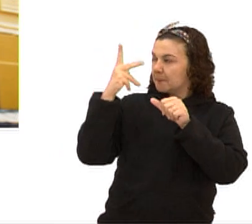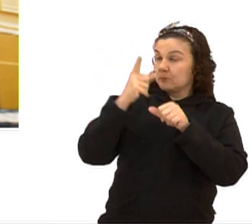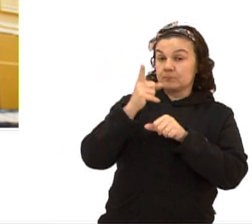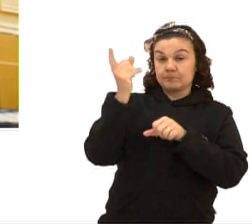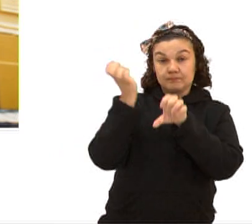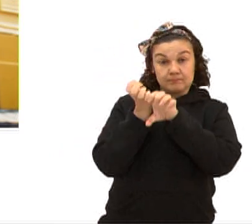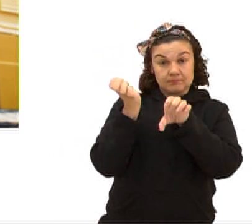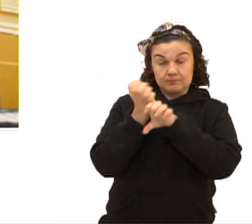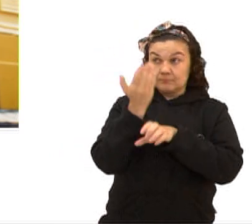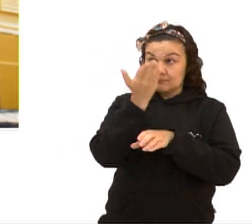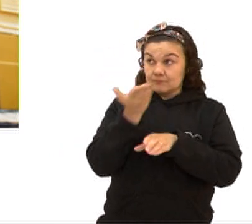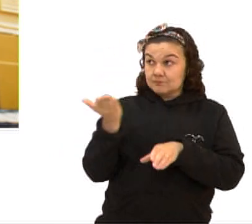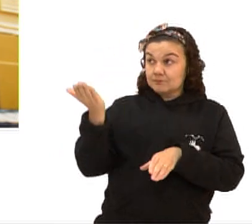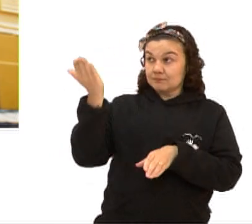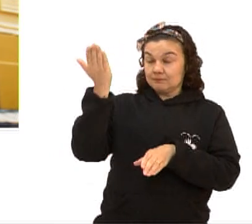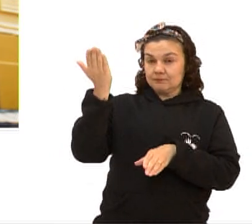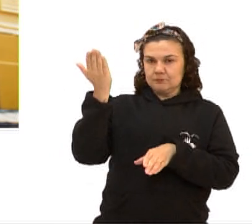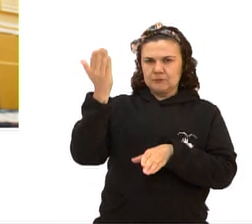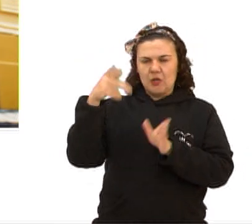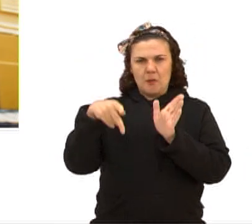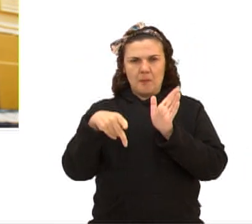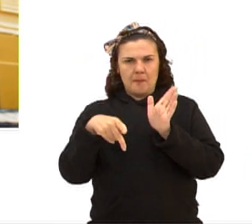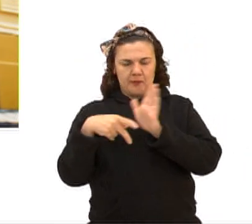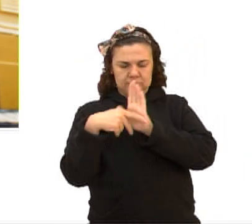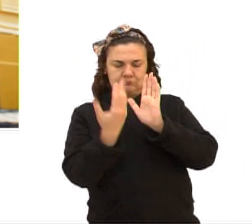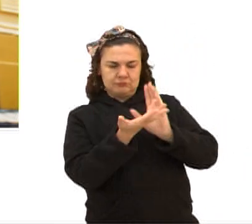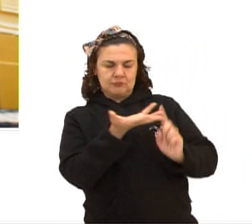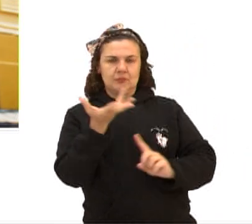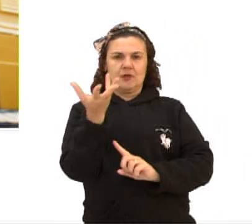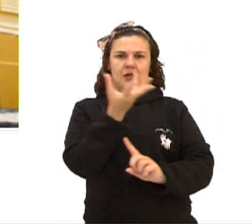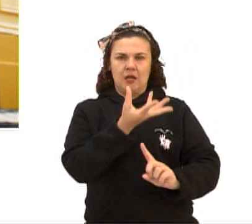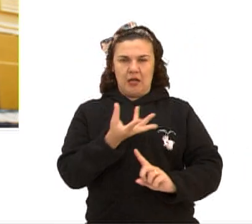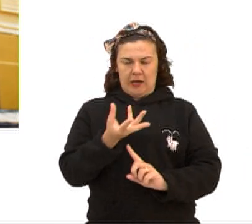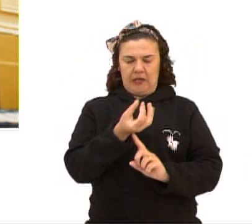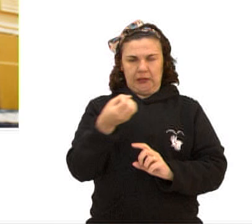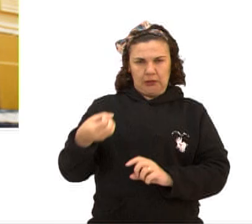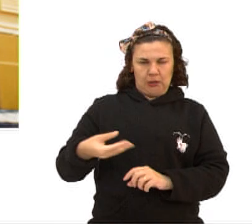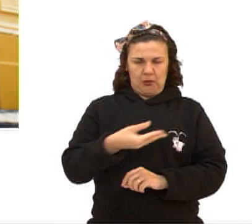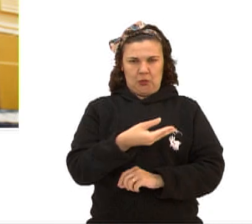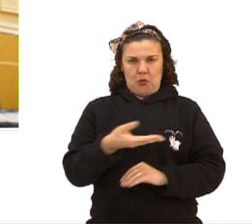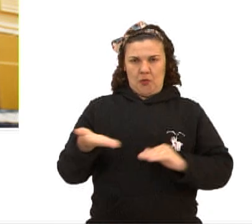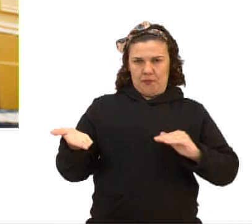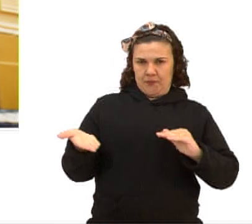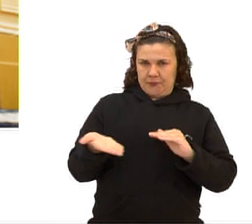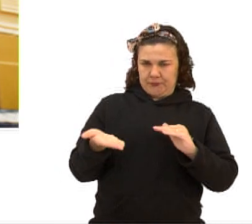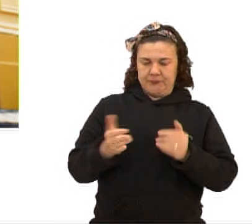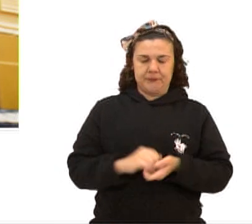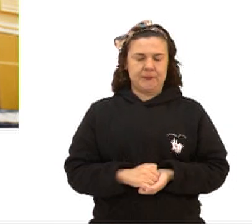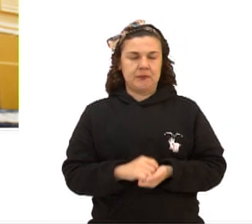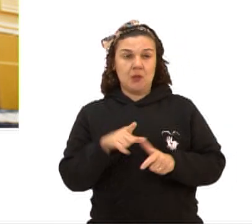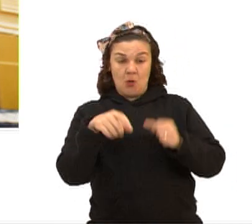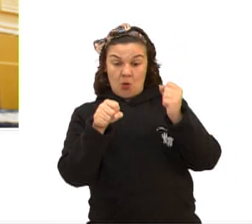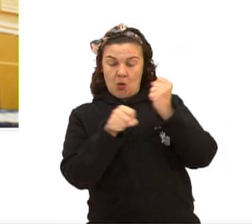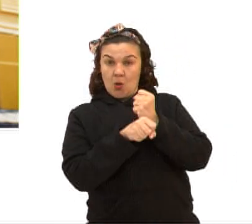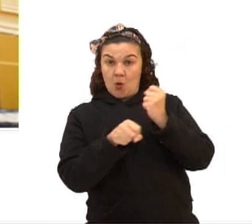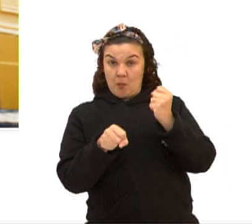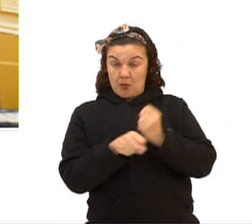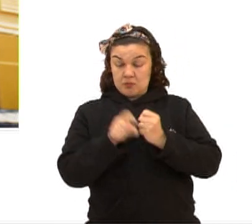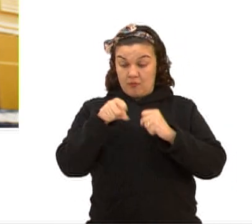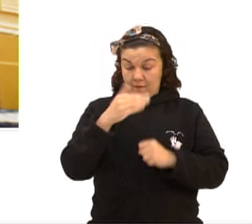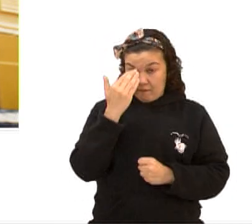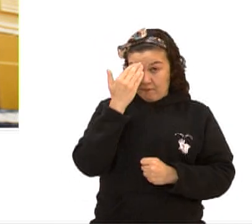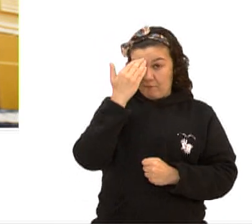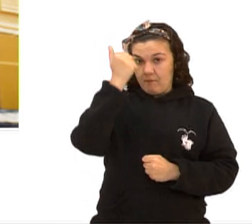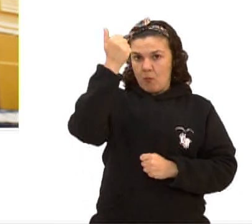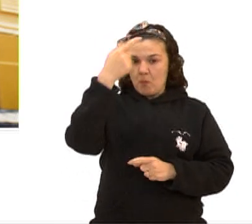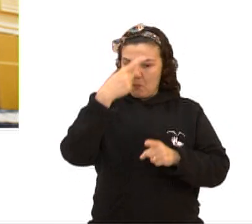perceber. Era uma junção de arte eclética com arte nouveau, com a nova arte. Uma edificação tombada pelo